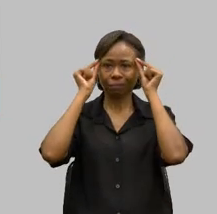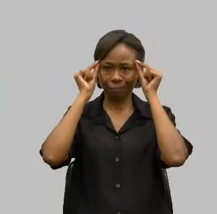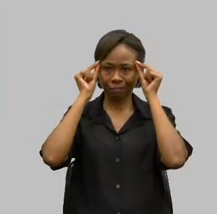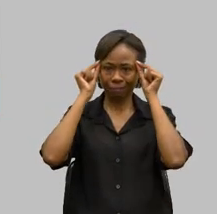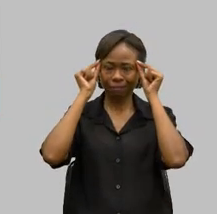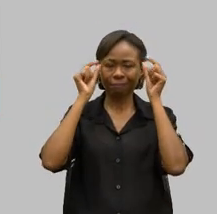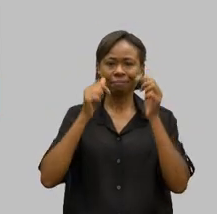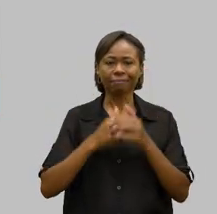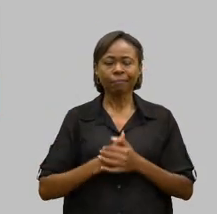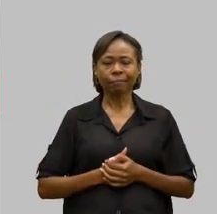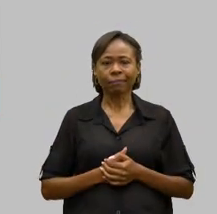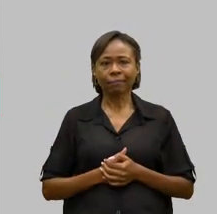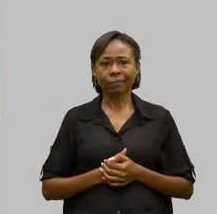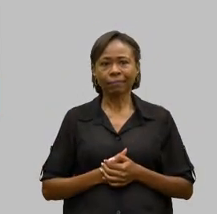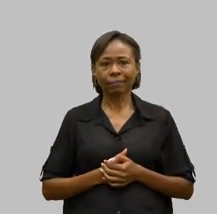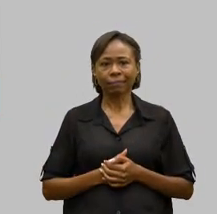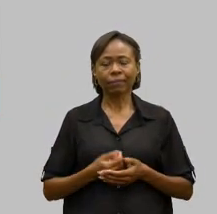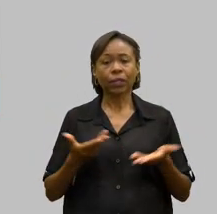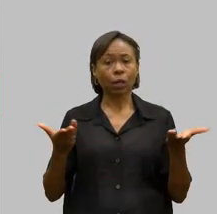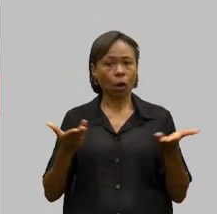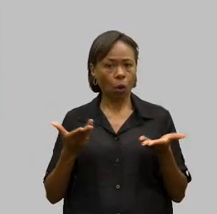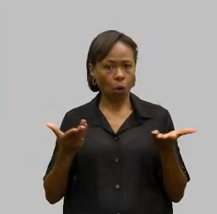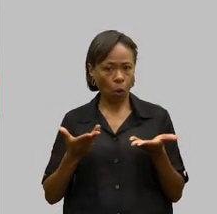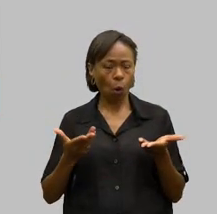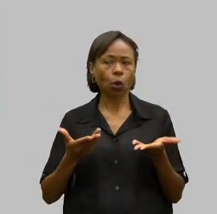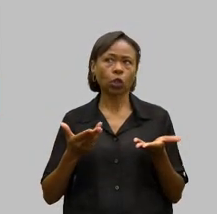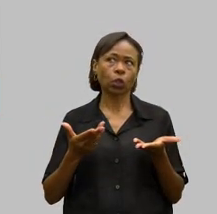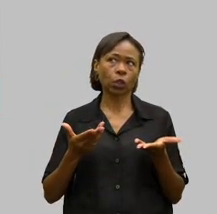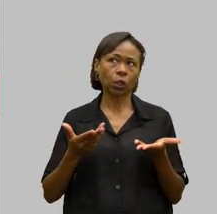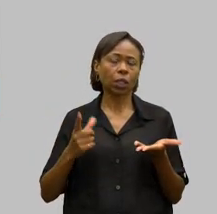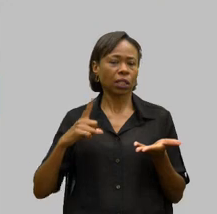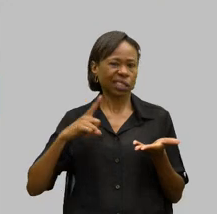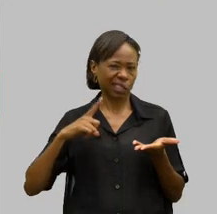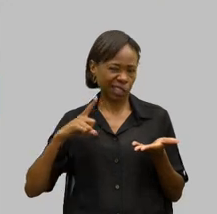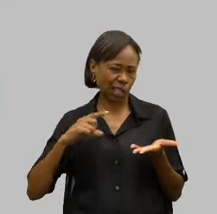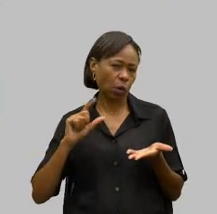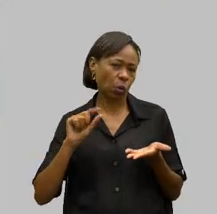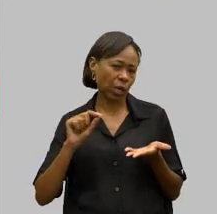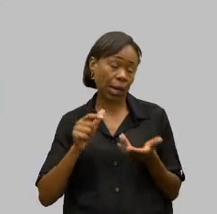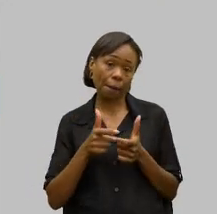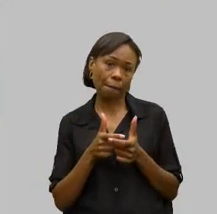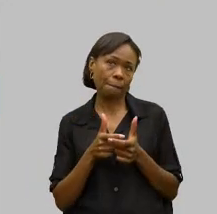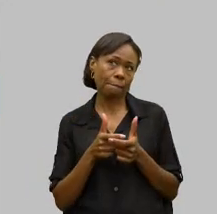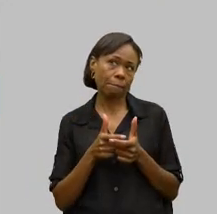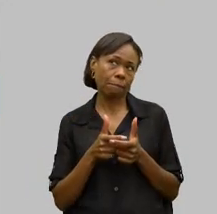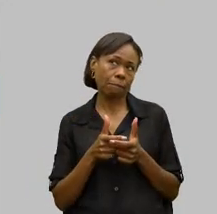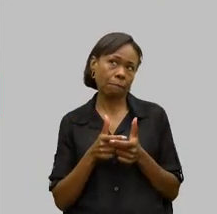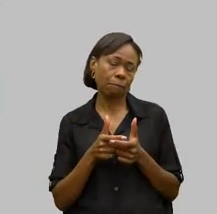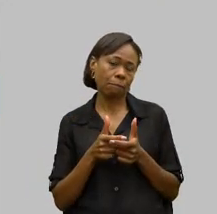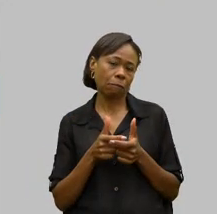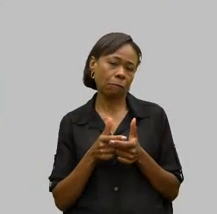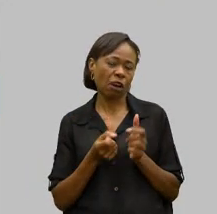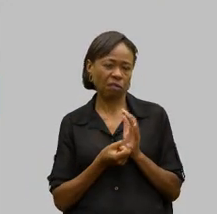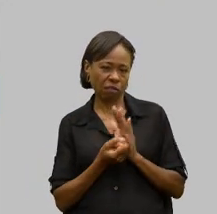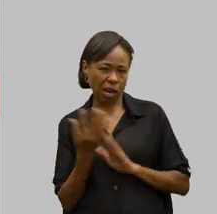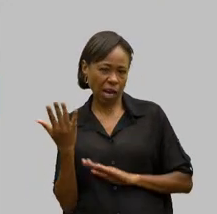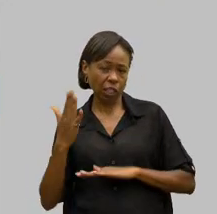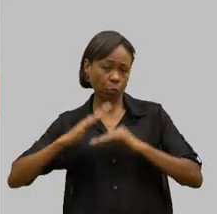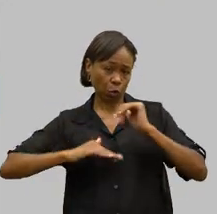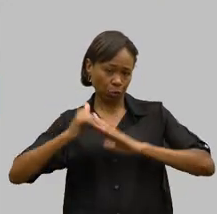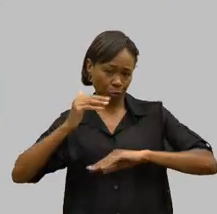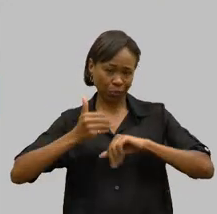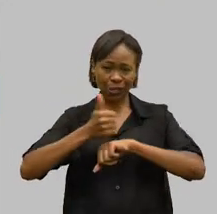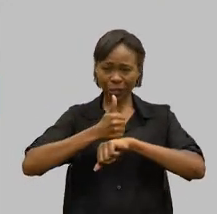Quem hoje está atualizado e atualizando vai ver que é uma grande parte das profissões daqui a 10 anos desaparecerão.